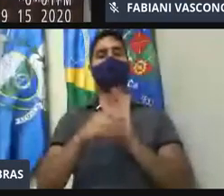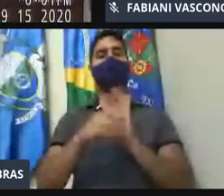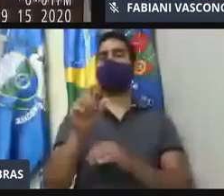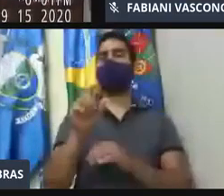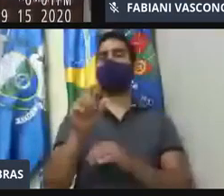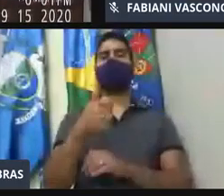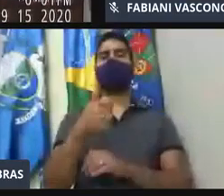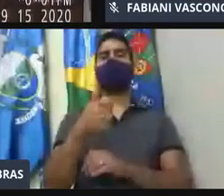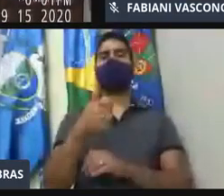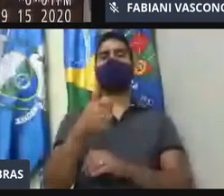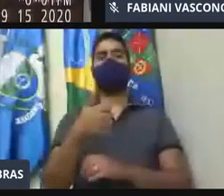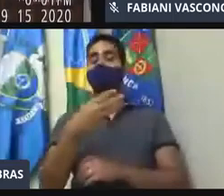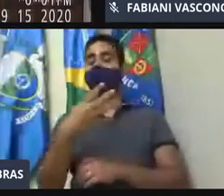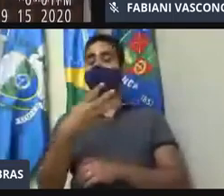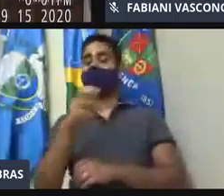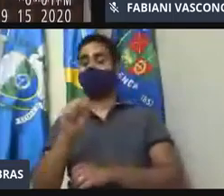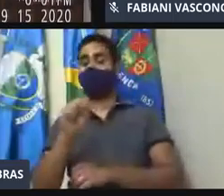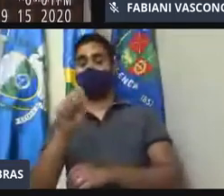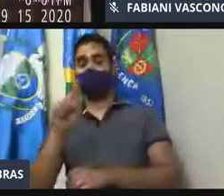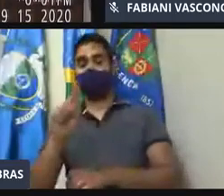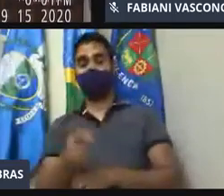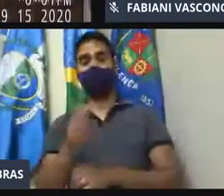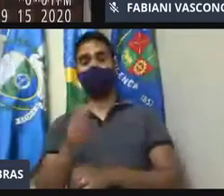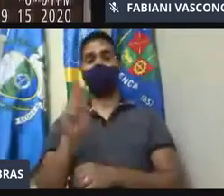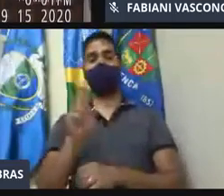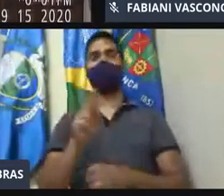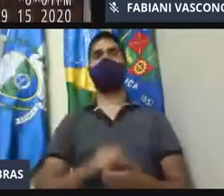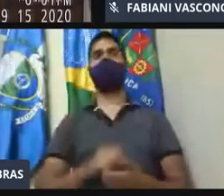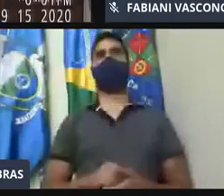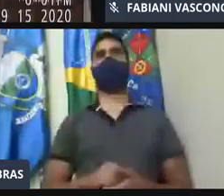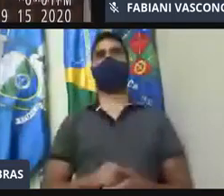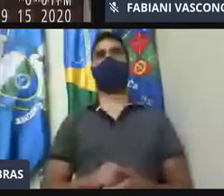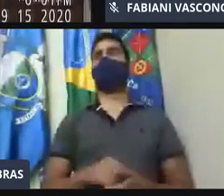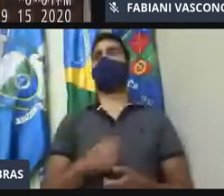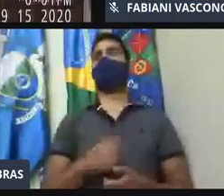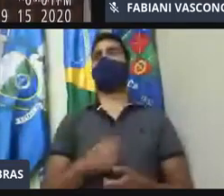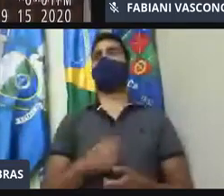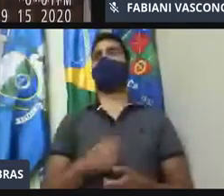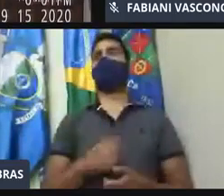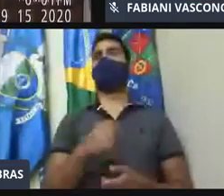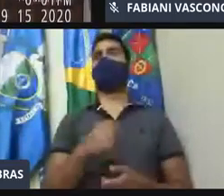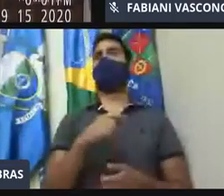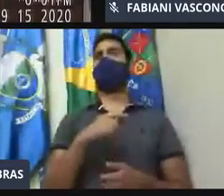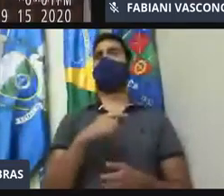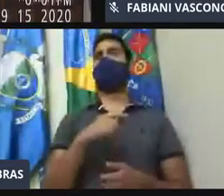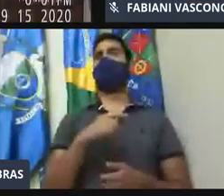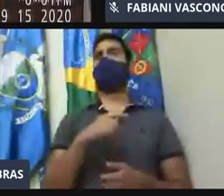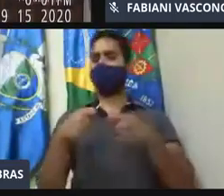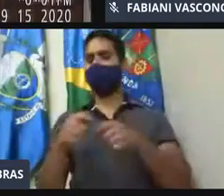348.000. Tem as categorias econômicas, o recurso é 0017, tem